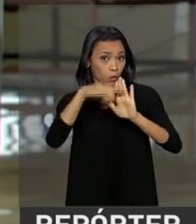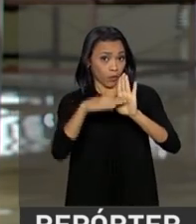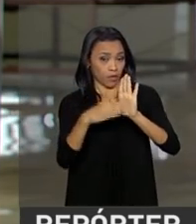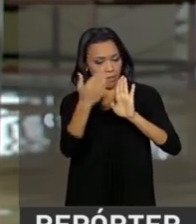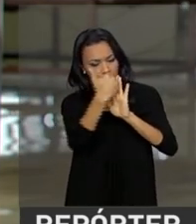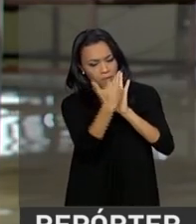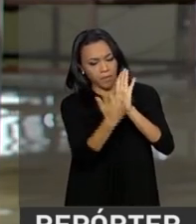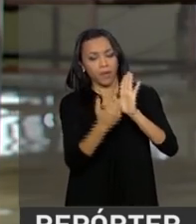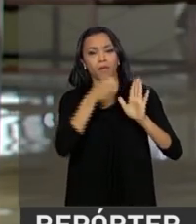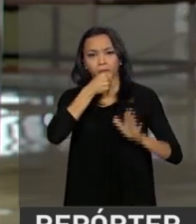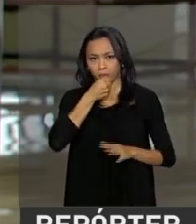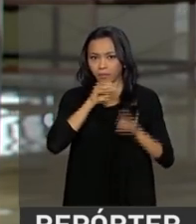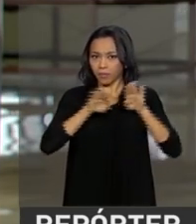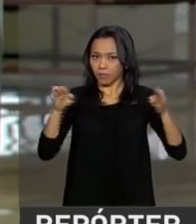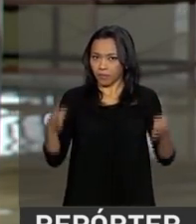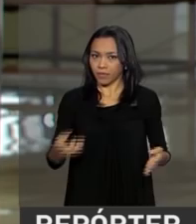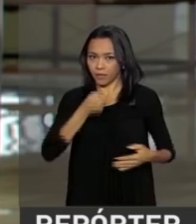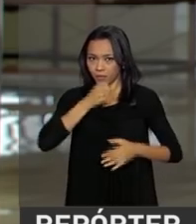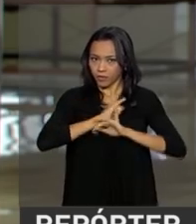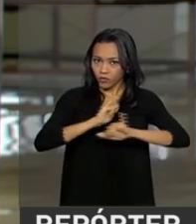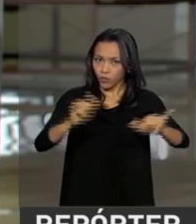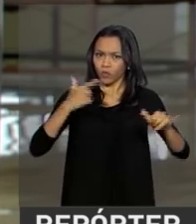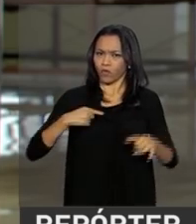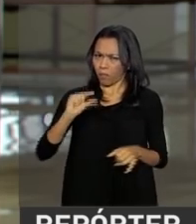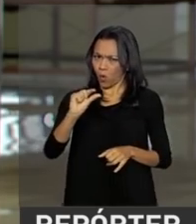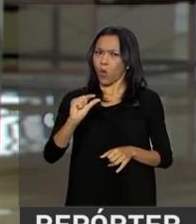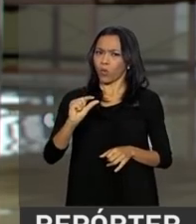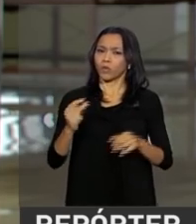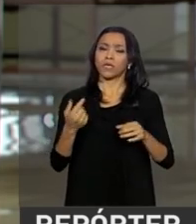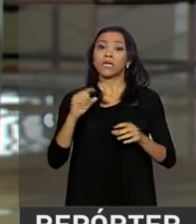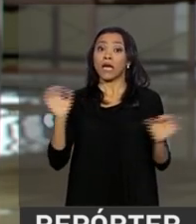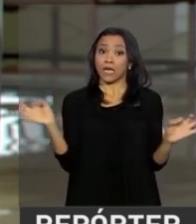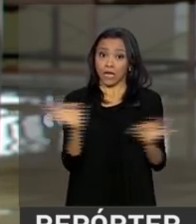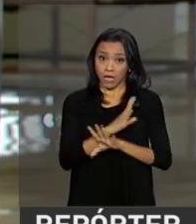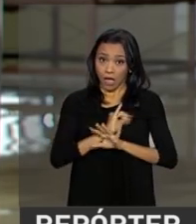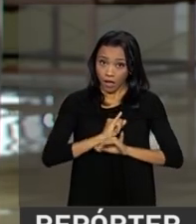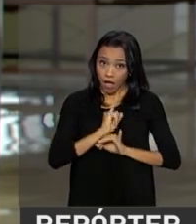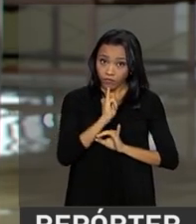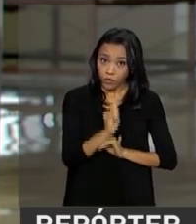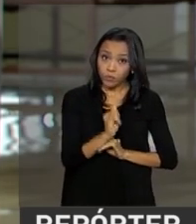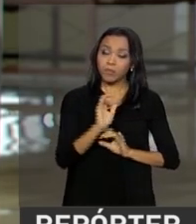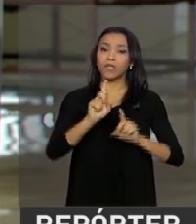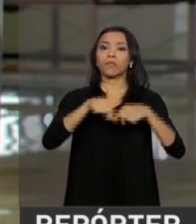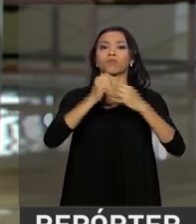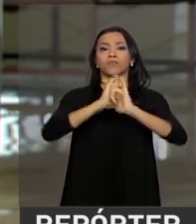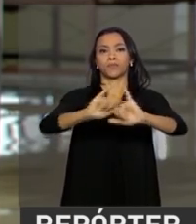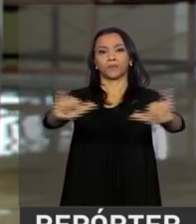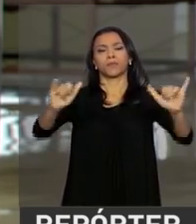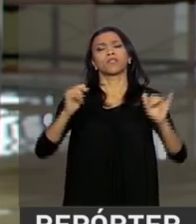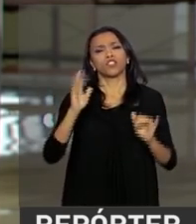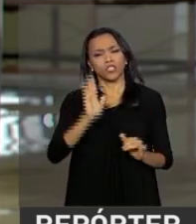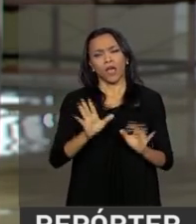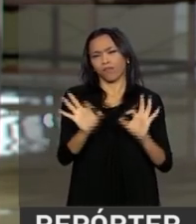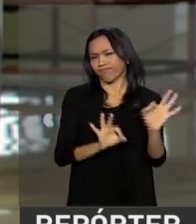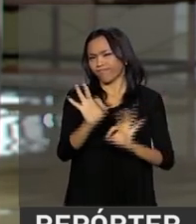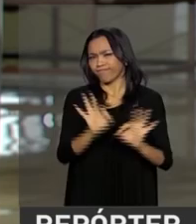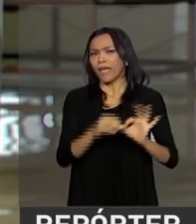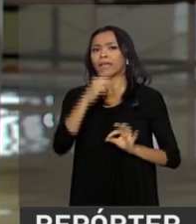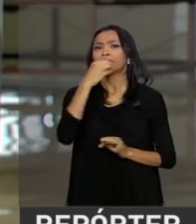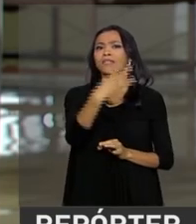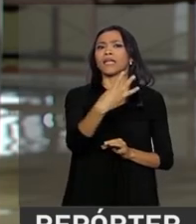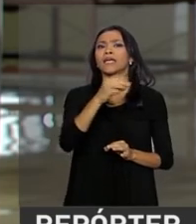entrevista coletiva que aconteceu agora há pouco, depois do lançamento. Ele disse aí que já estão previstos pelo menos